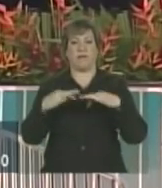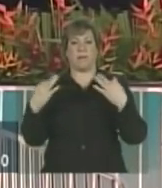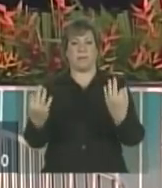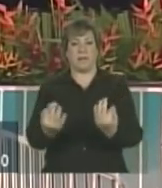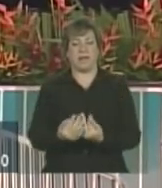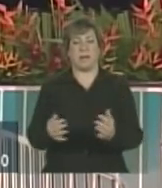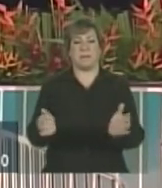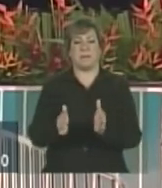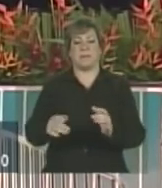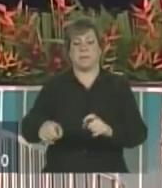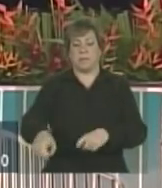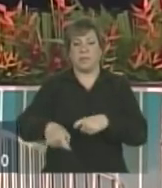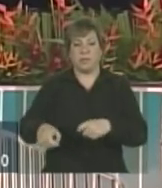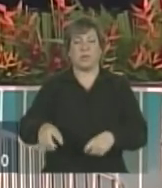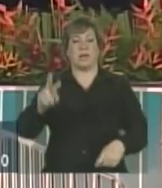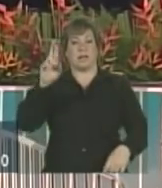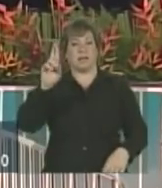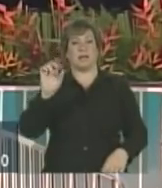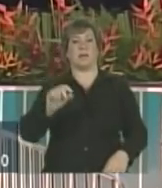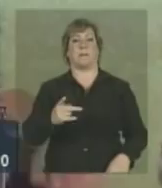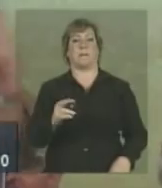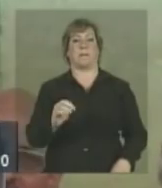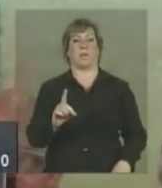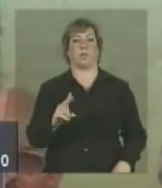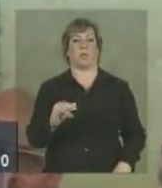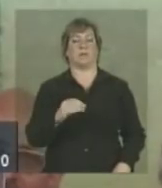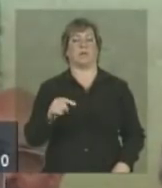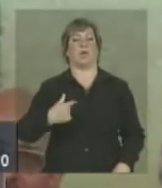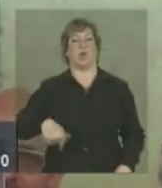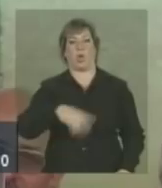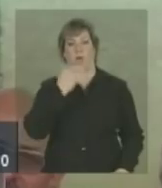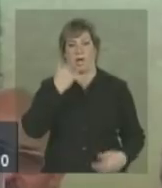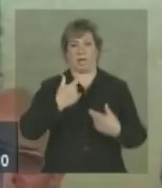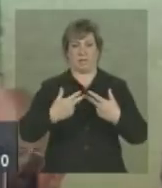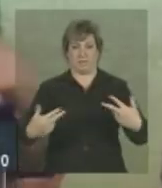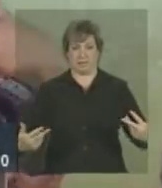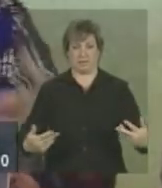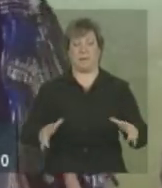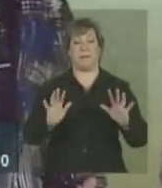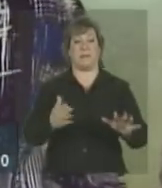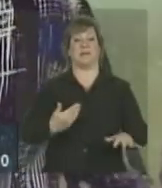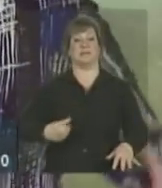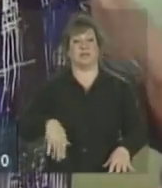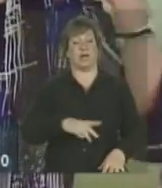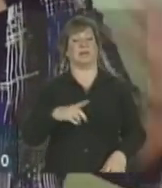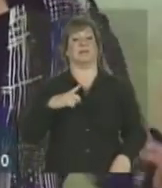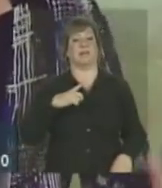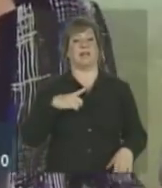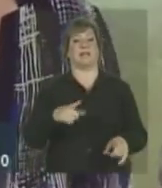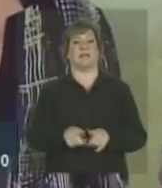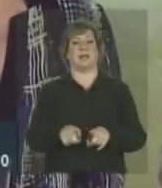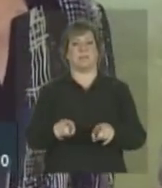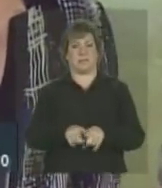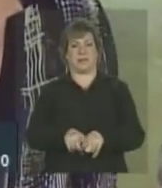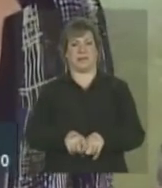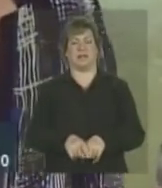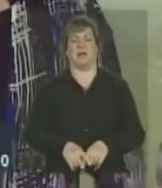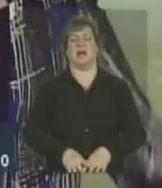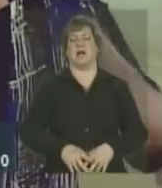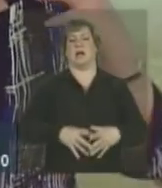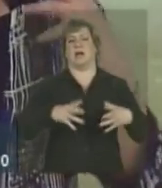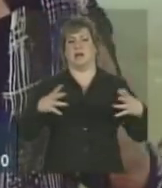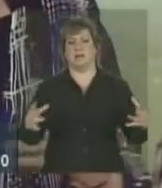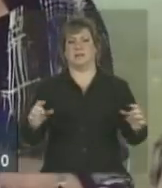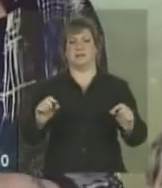produtor responsável pela produção dos nossos alimentos. Mas nós temos também uma grande